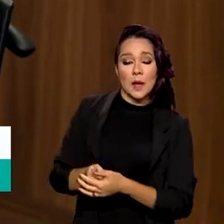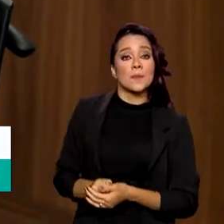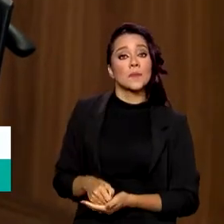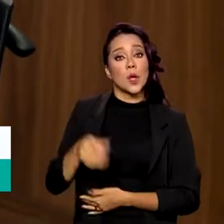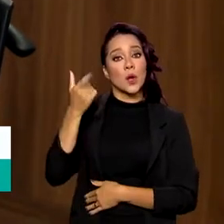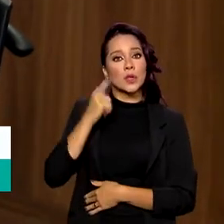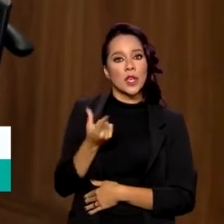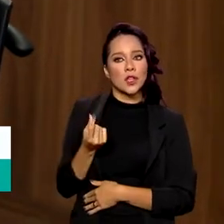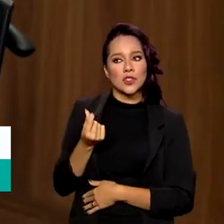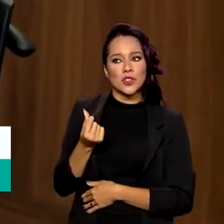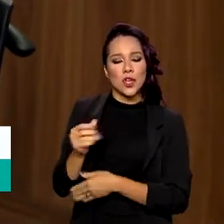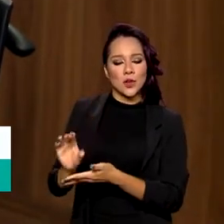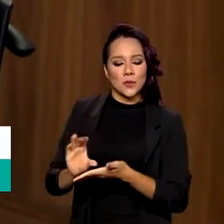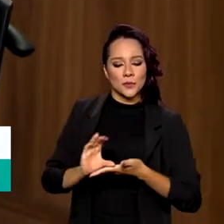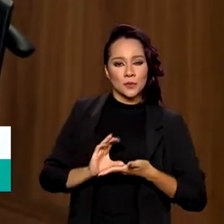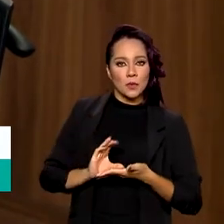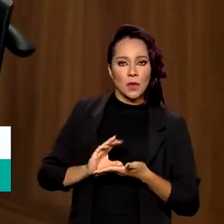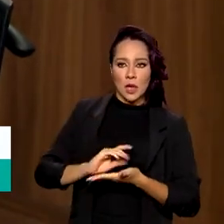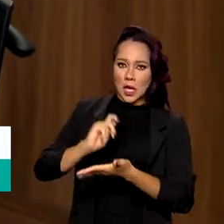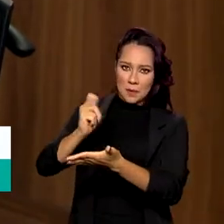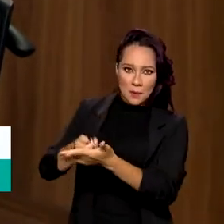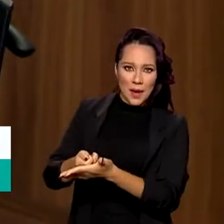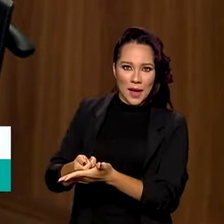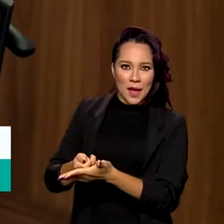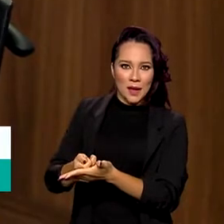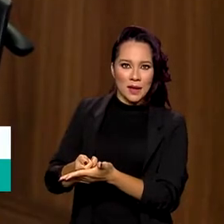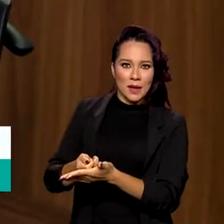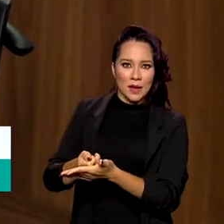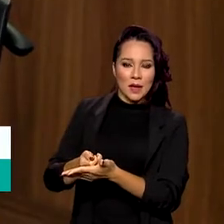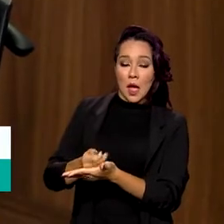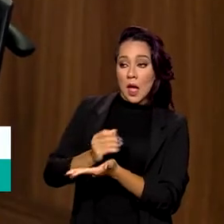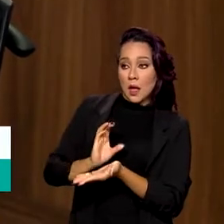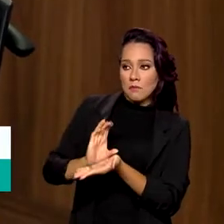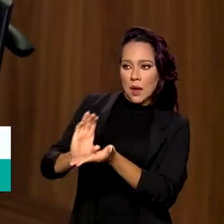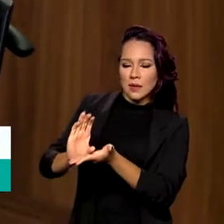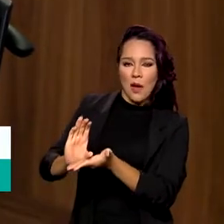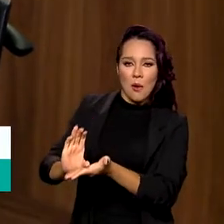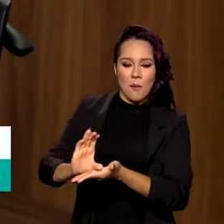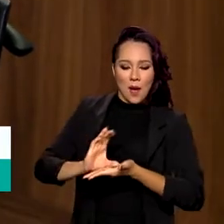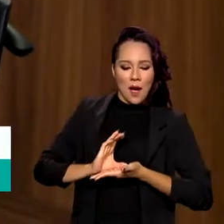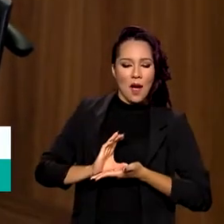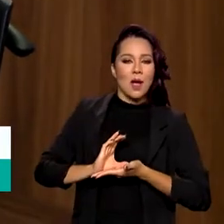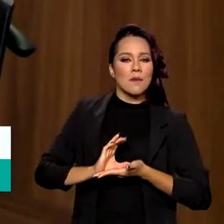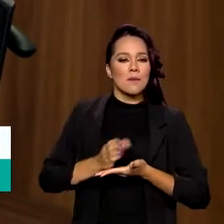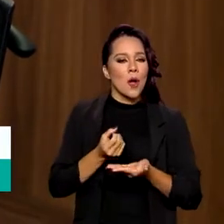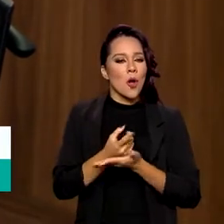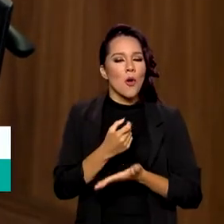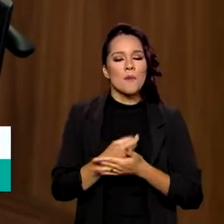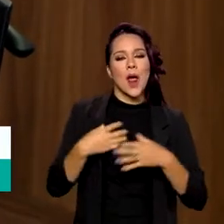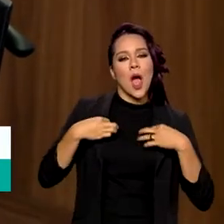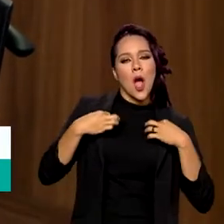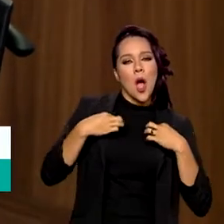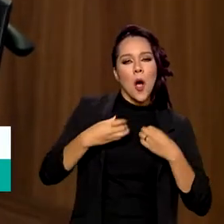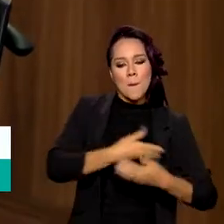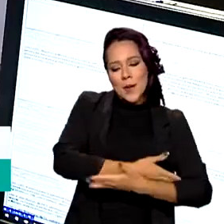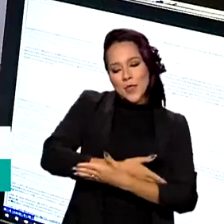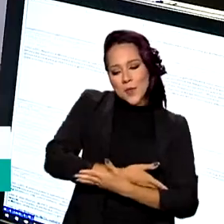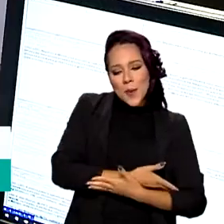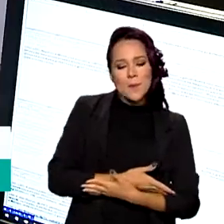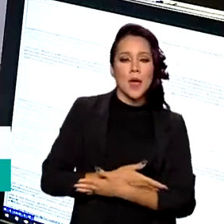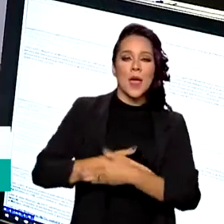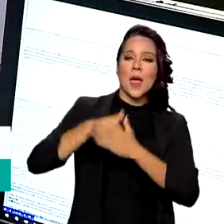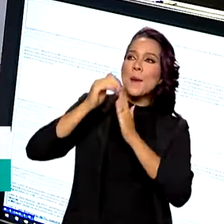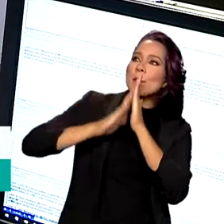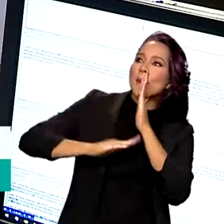consegue usar esse valor que ela pagaria o crédito naqueles meses para poder fazer um enxoval para reformar o quarto do